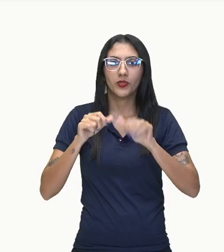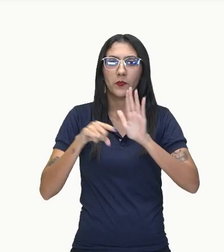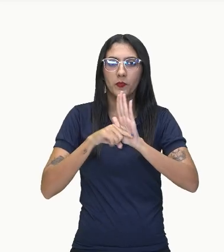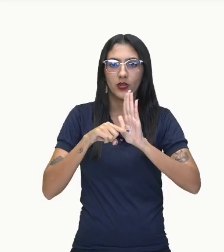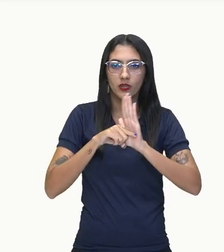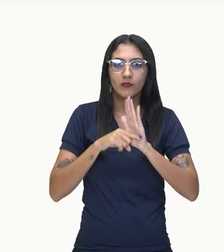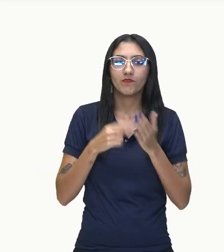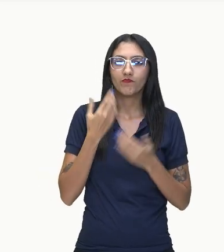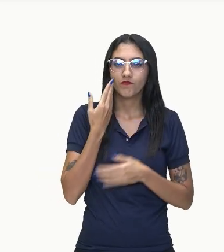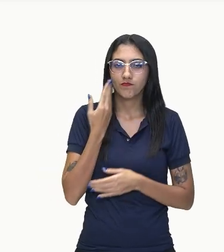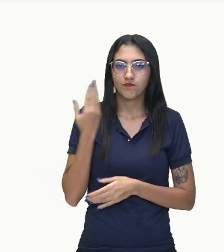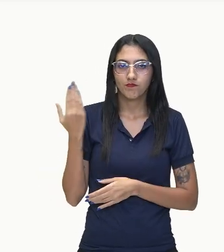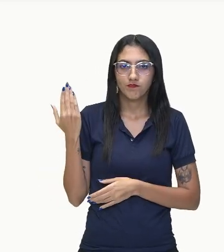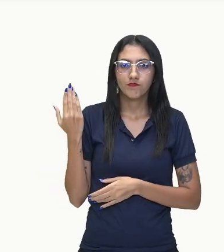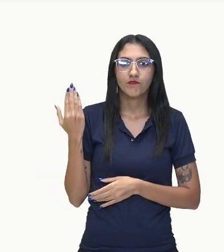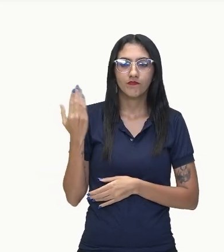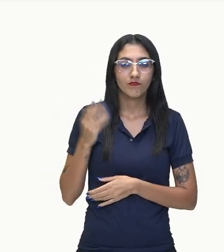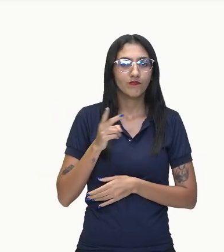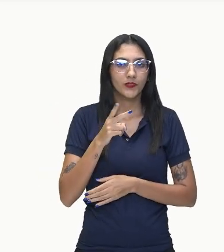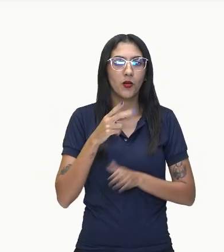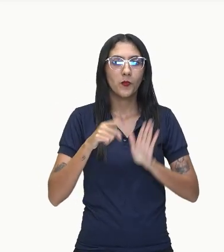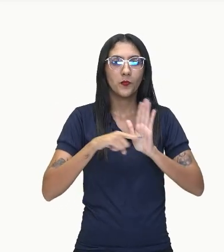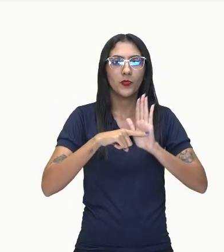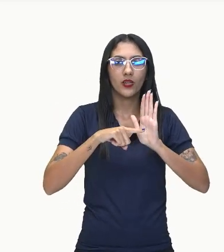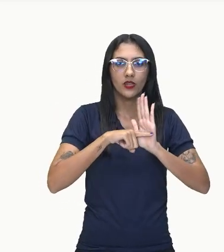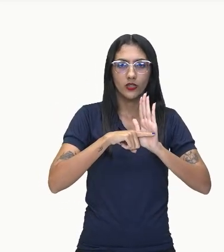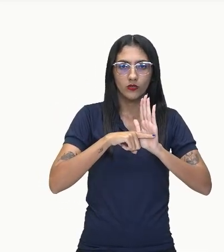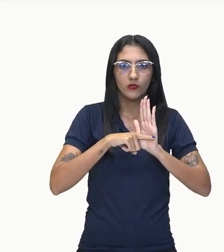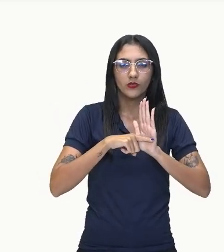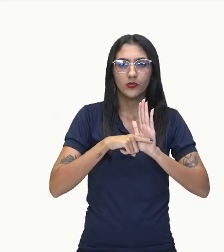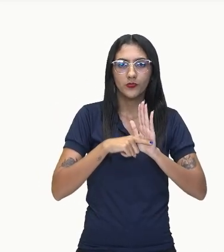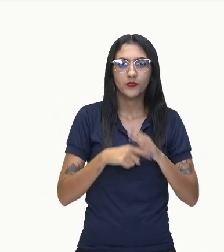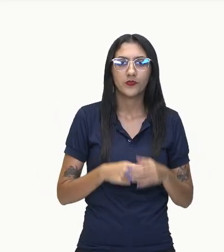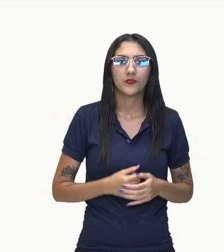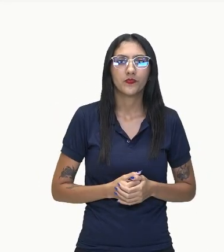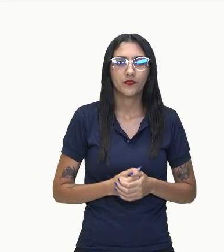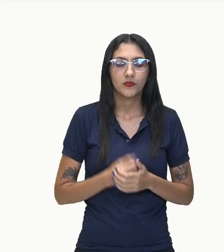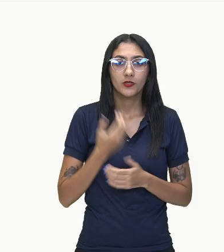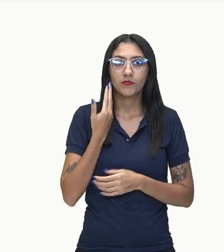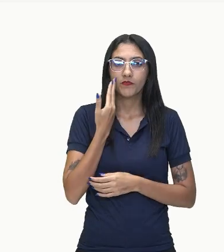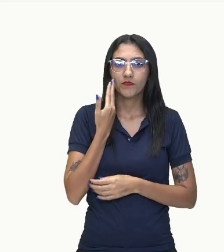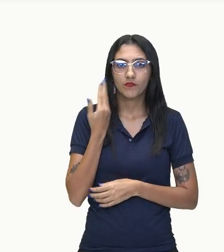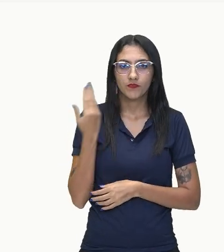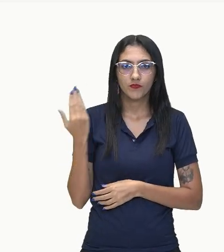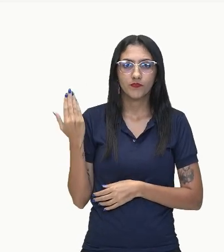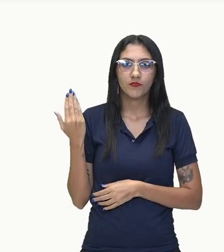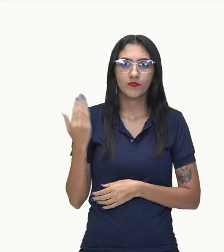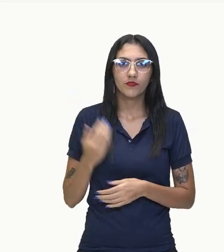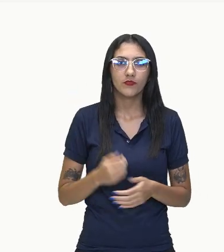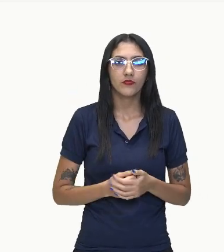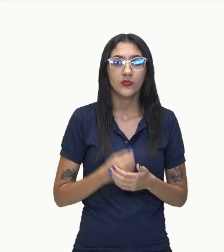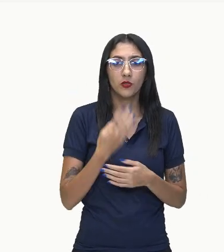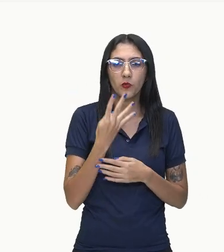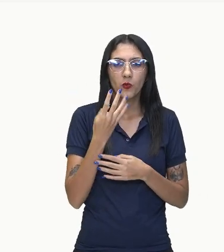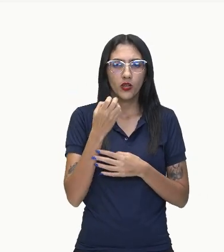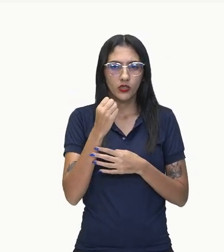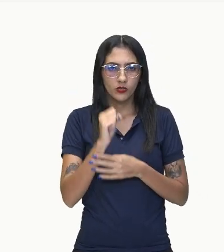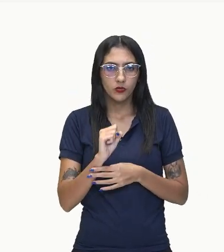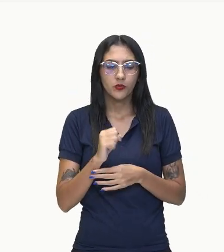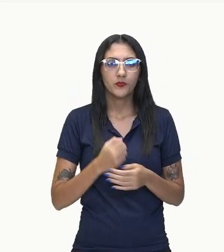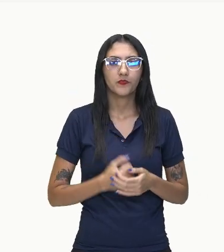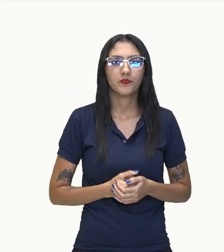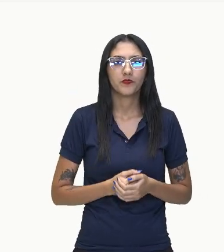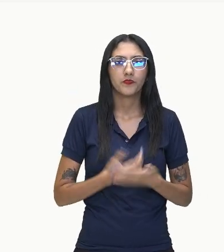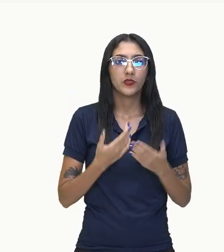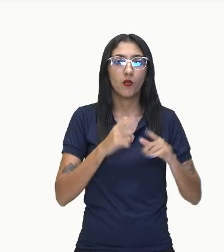isso, prevaleceu aqui o menos. A multiplicação de 4 vezes 1 vezes 12 é 48, então ficamos